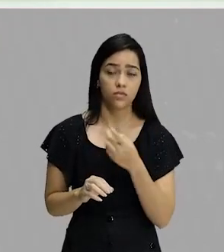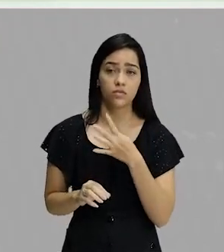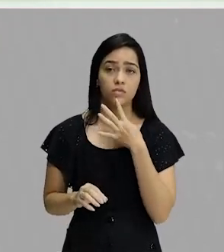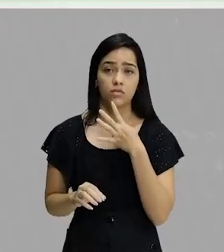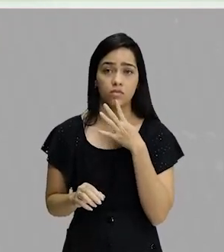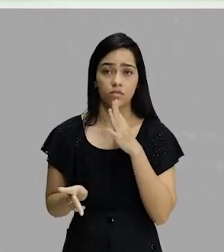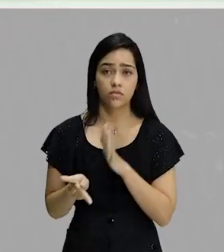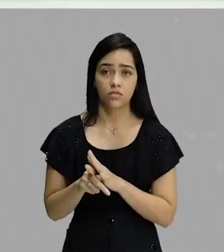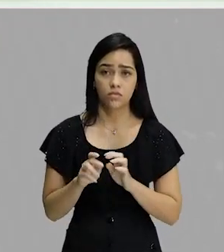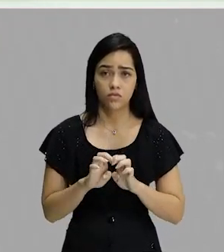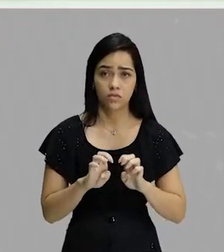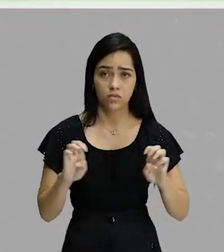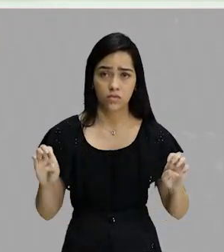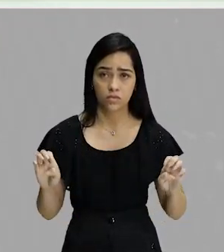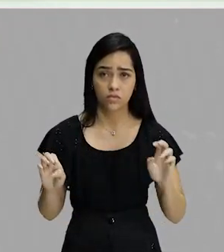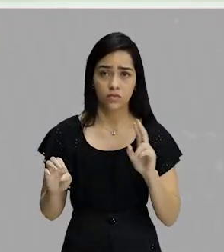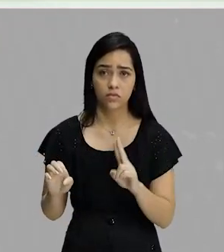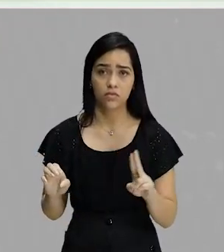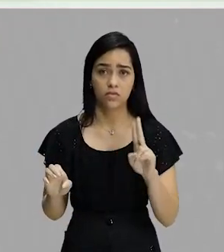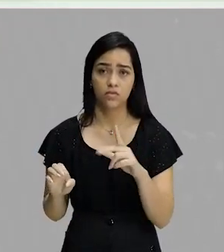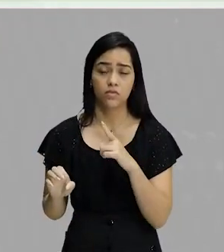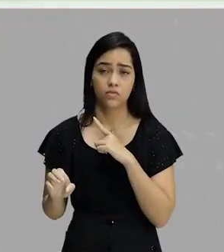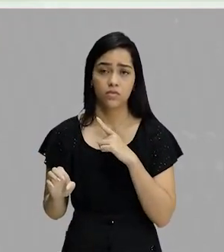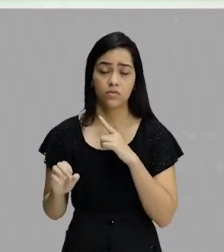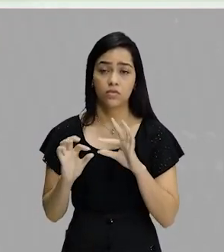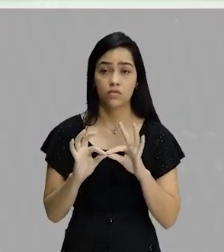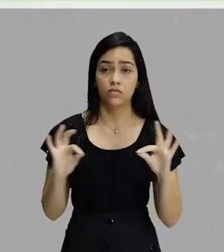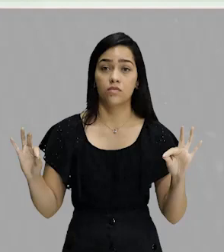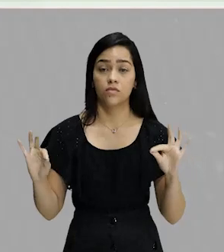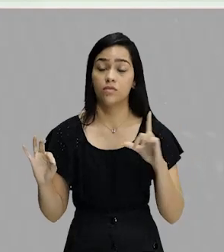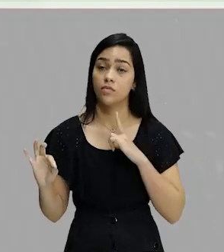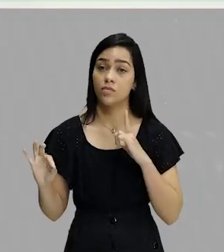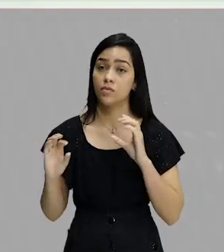a equação da reta usando a condição de alinhamento